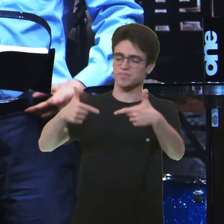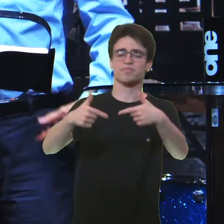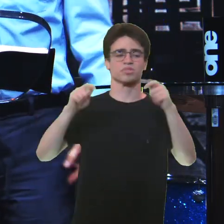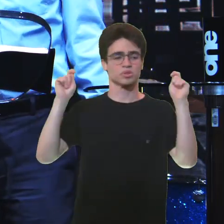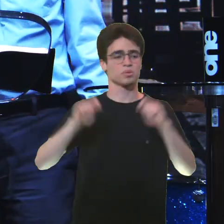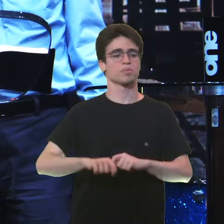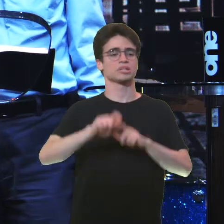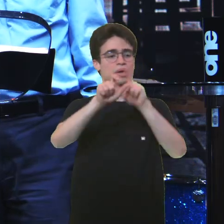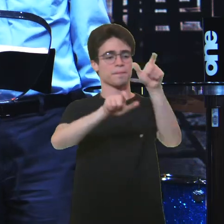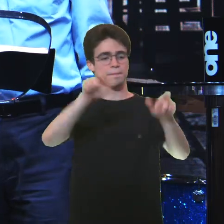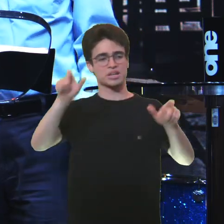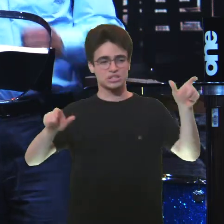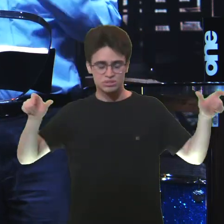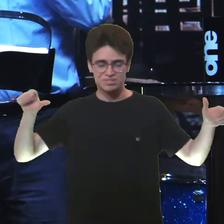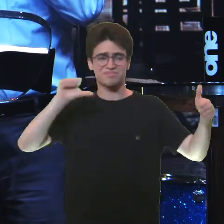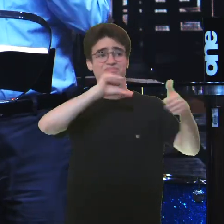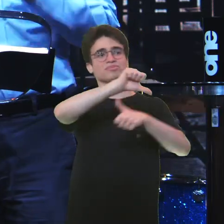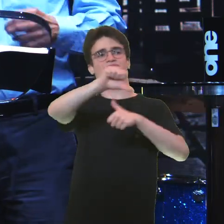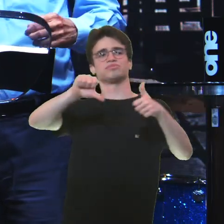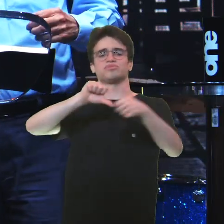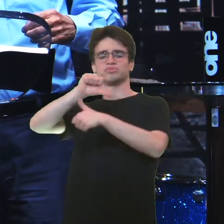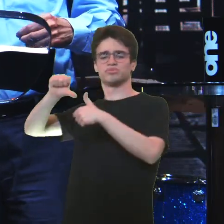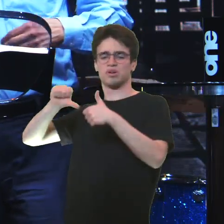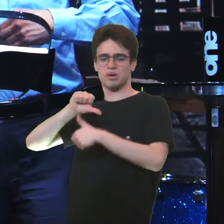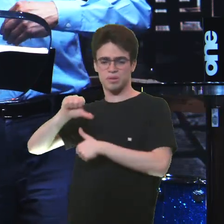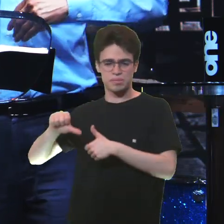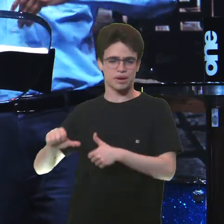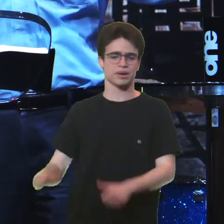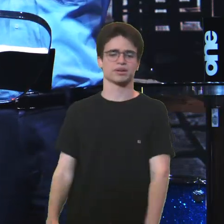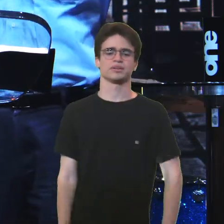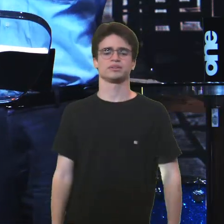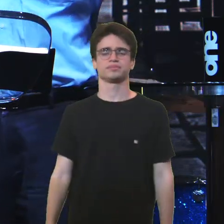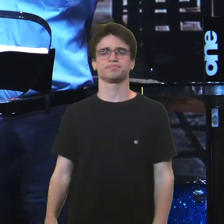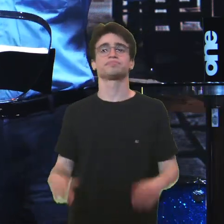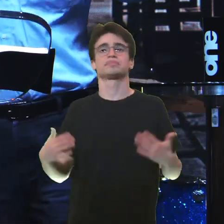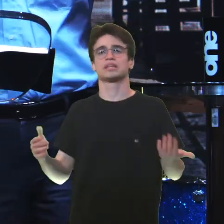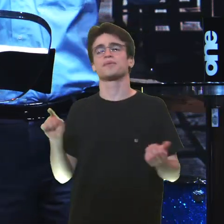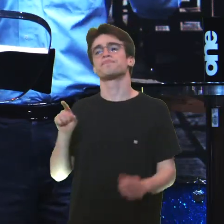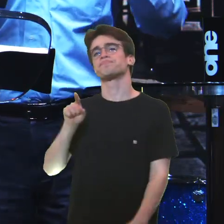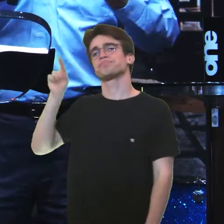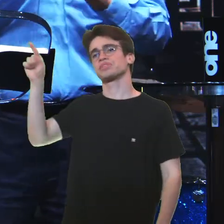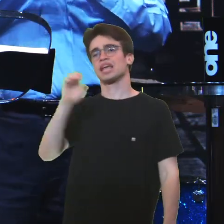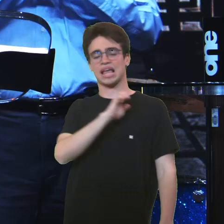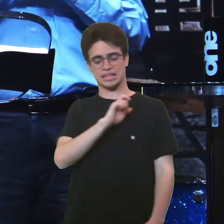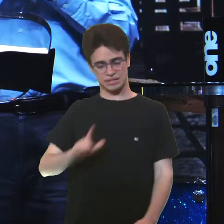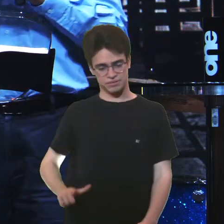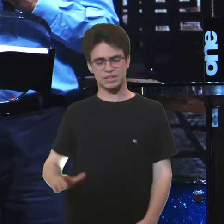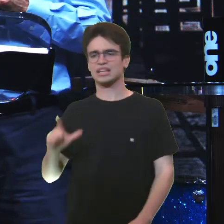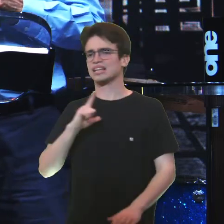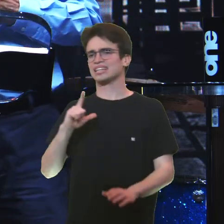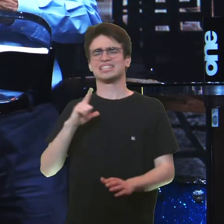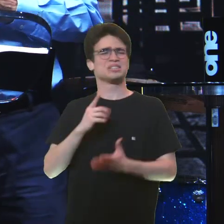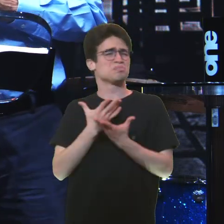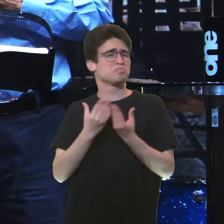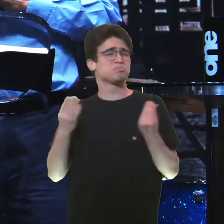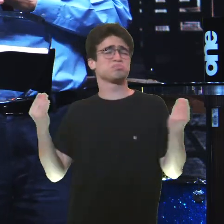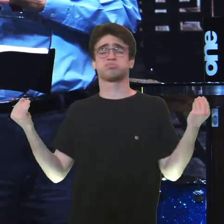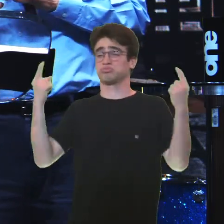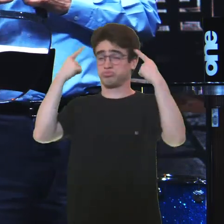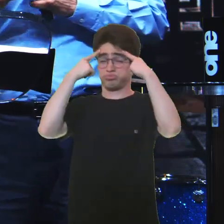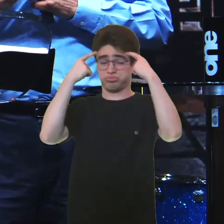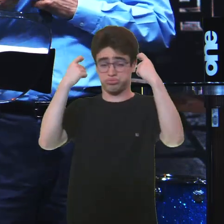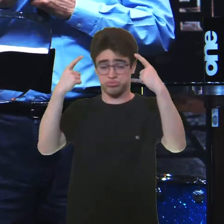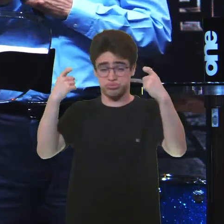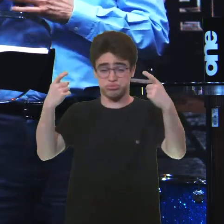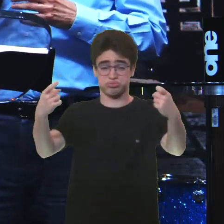personas. tarefa que possa transformar as pessoas. En El Salvador tenemos un problema muy grande de violencia. No El Salvador, a gente